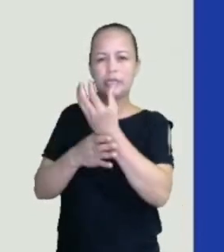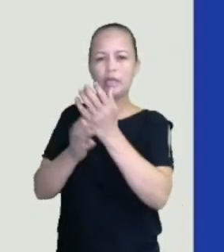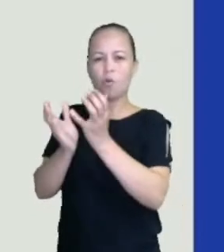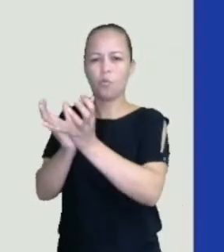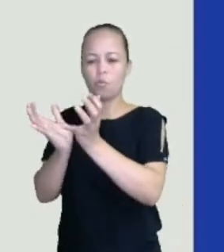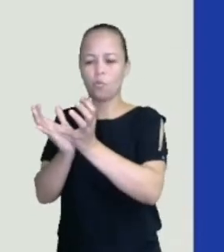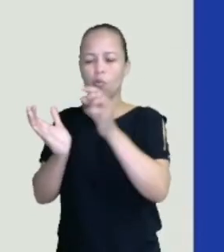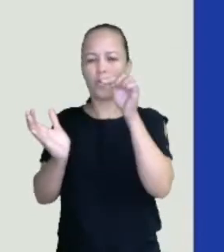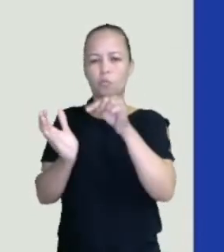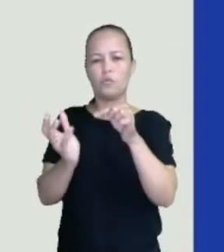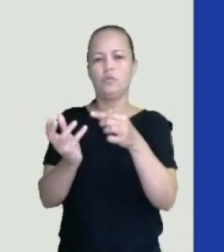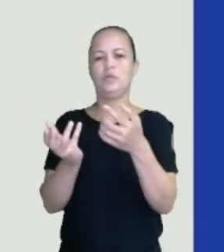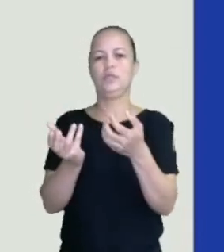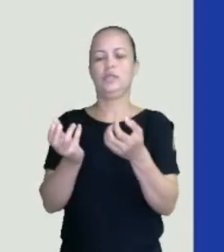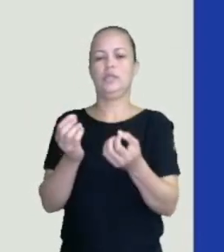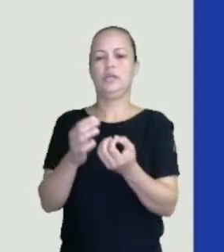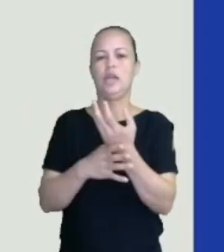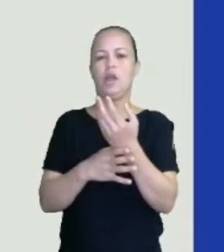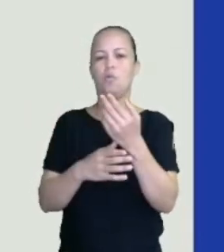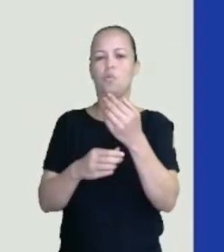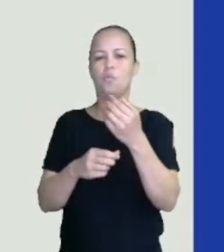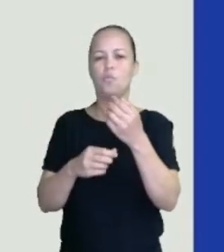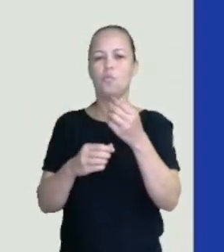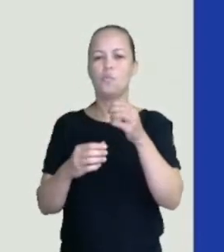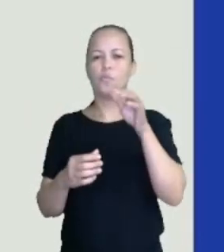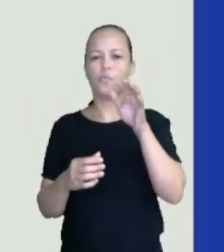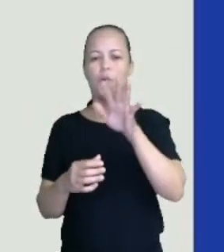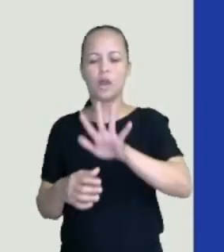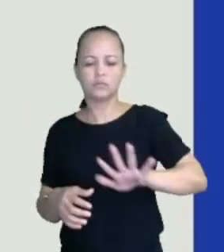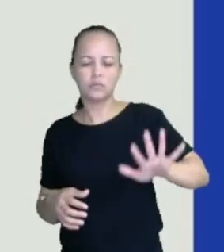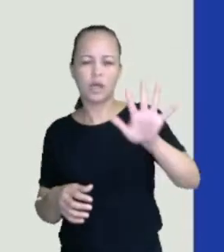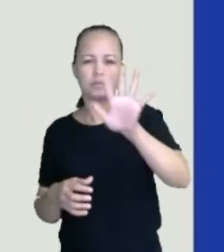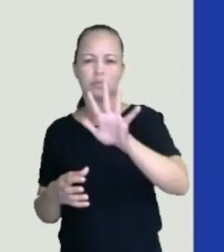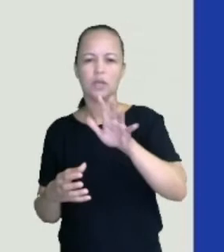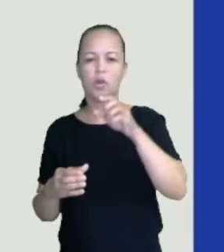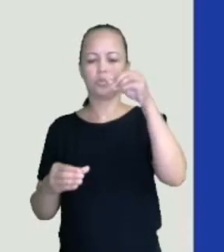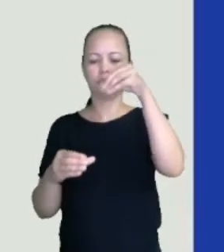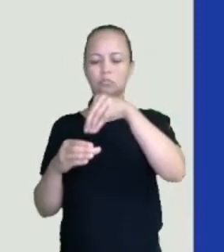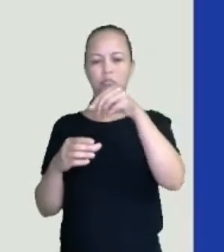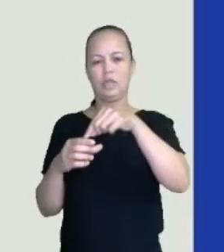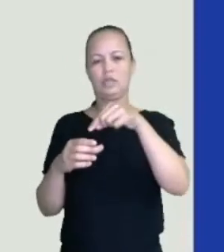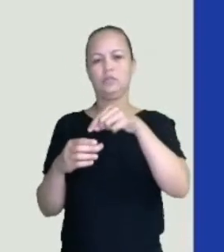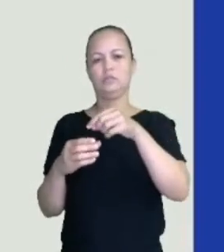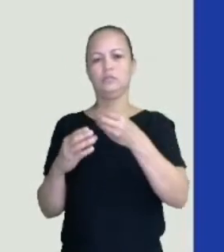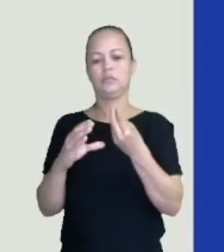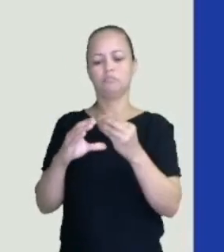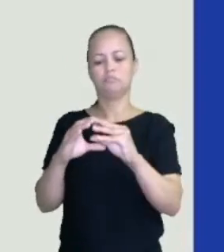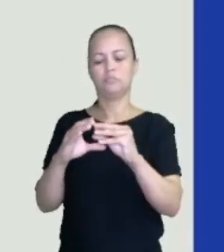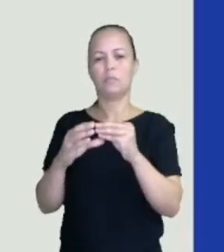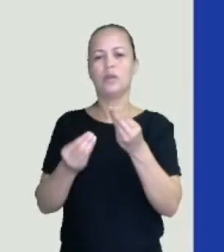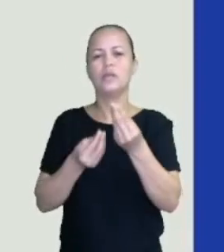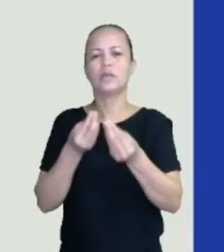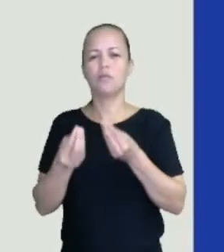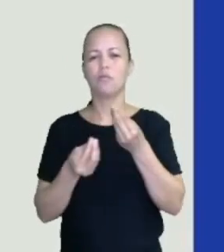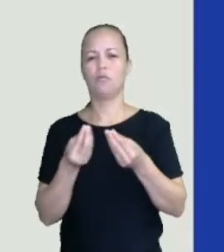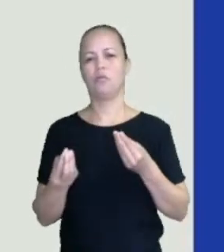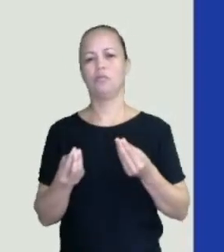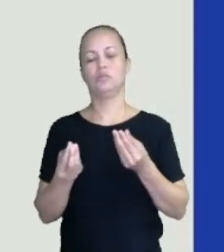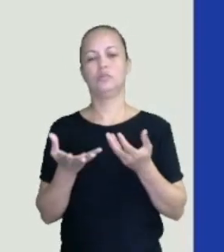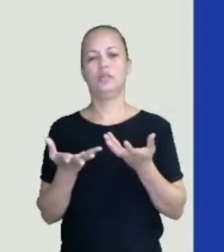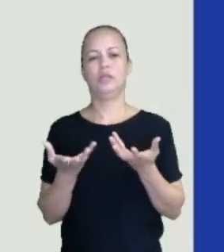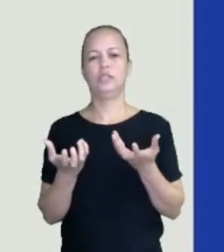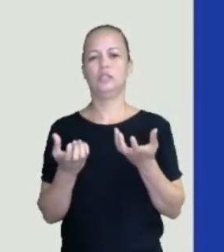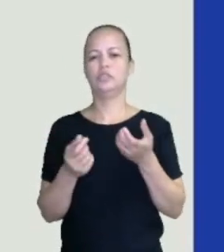uma nação dentro dessas postagens. E eles colocam isso aí como